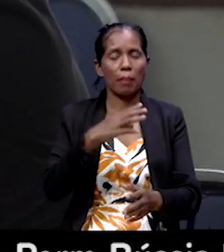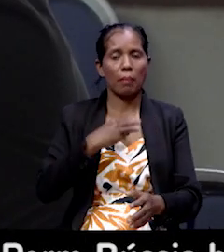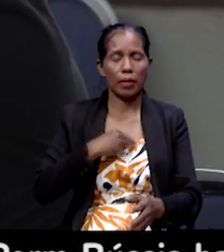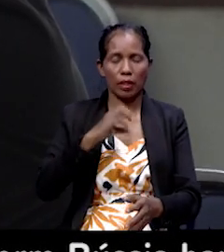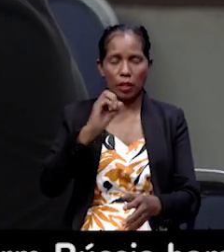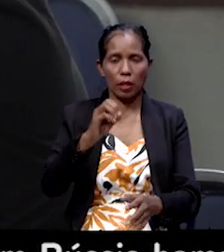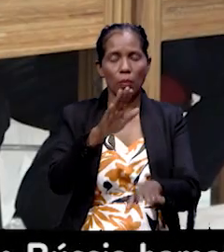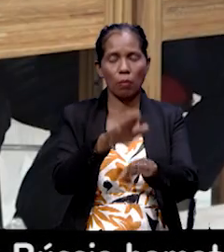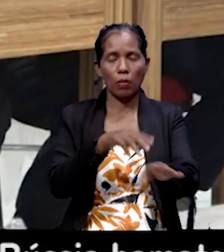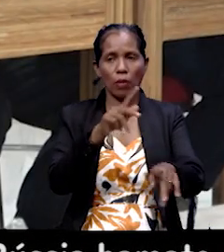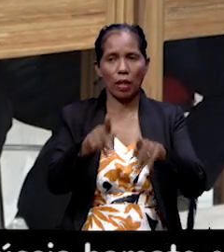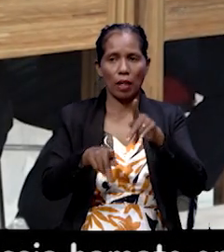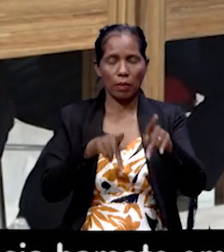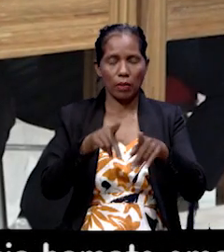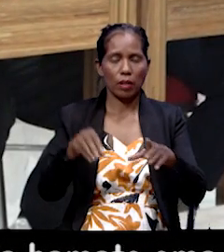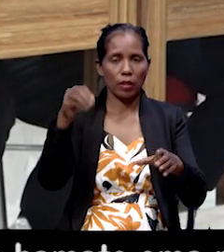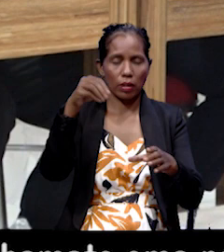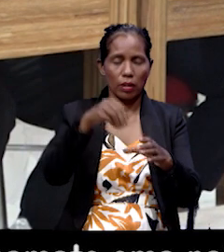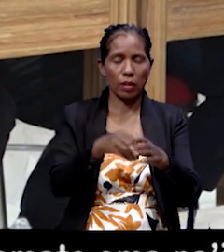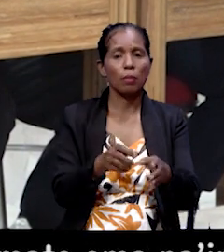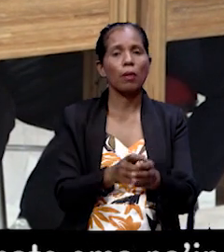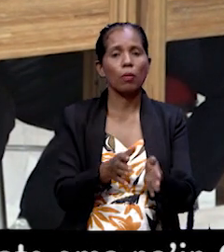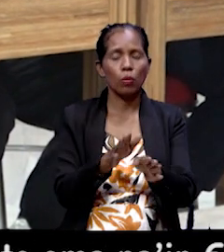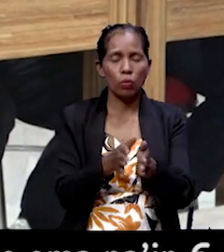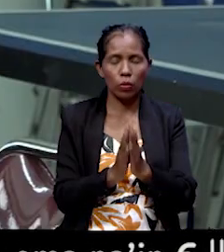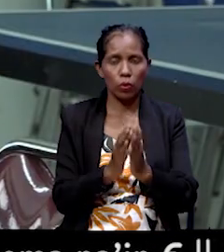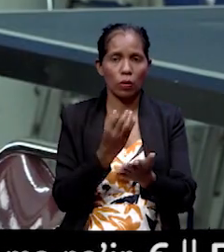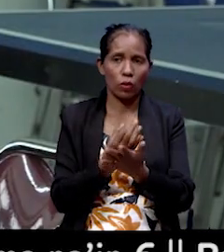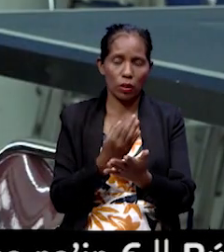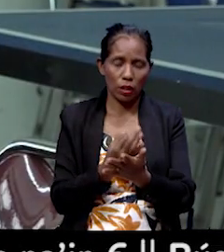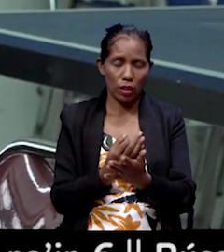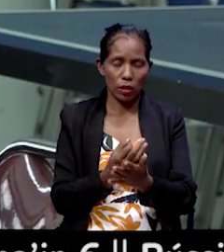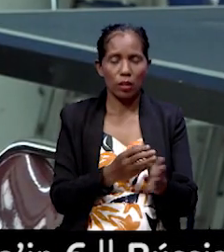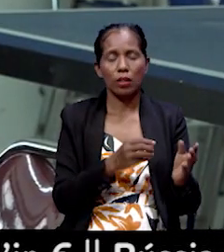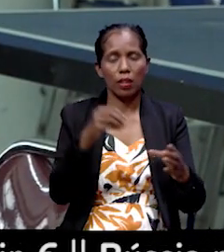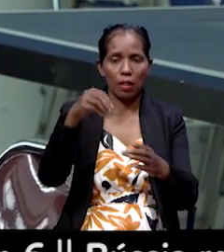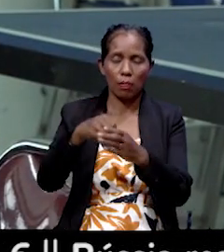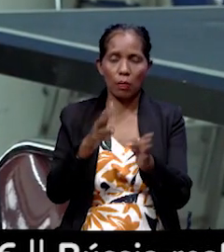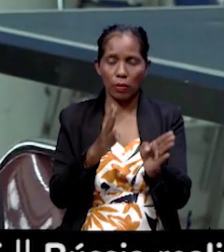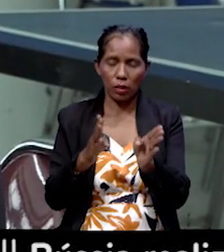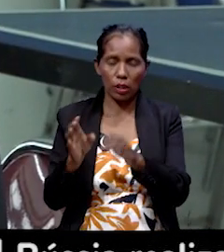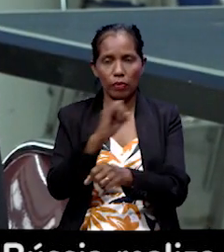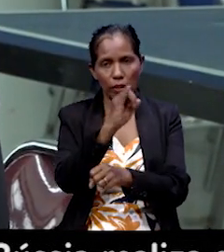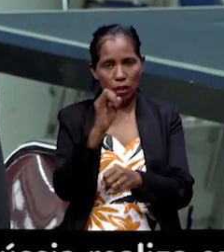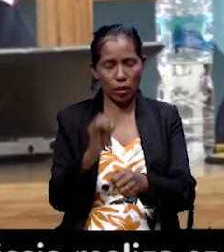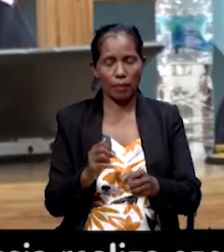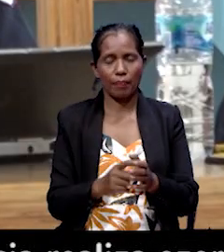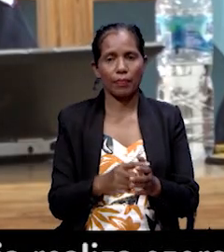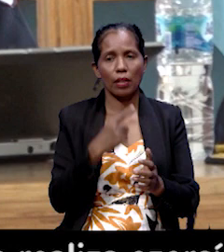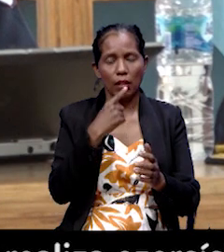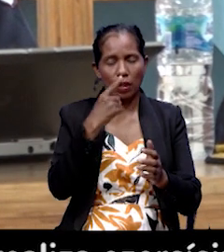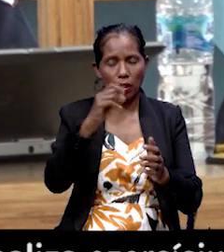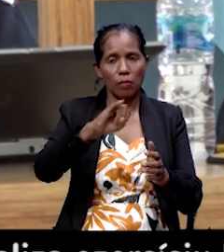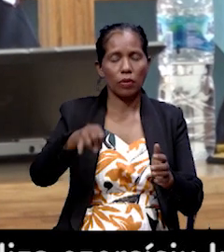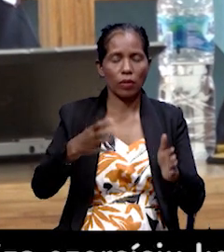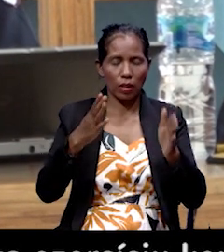bolo cidadão Sirnebe comete acto cobrança, né, o de submete para processo de identificação. Henrique da Costa informa para jornalista